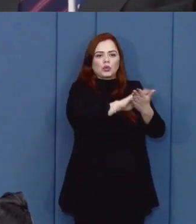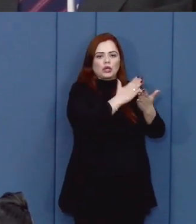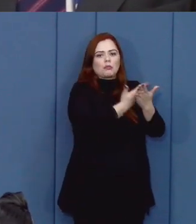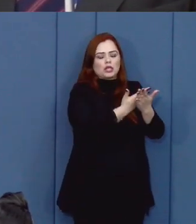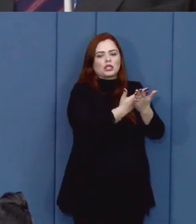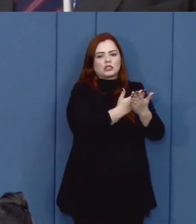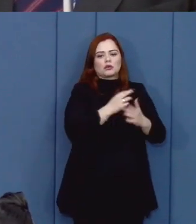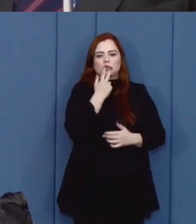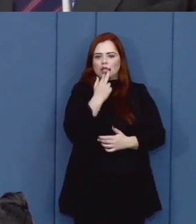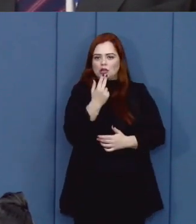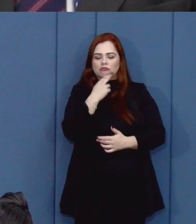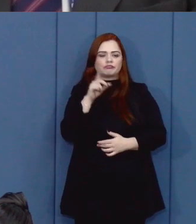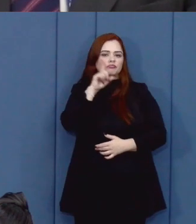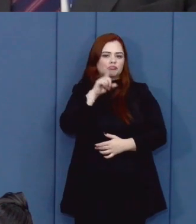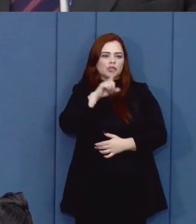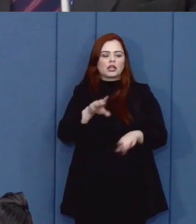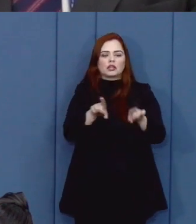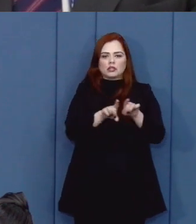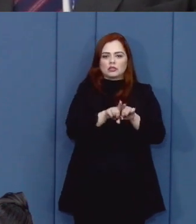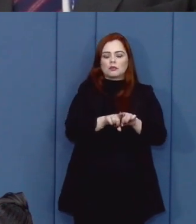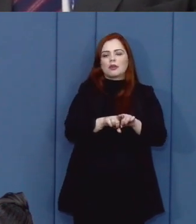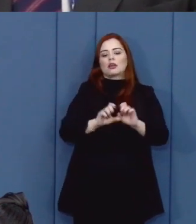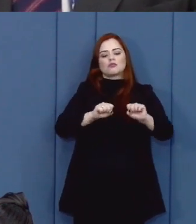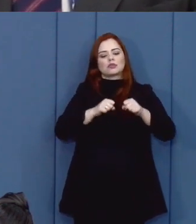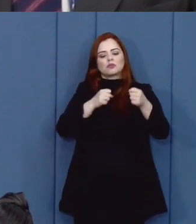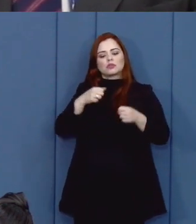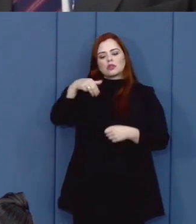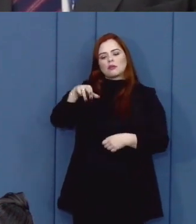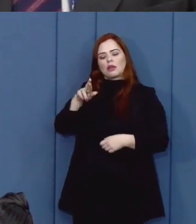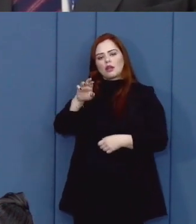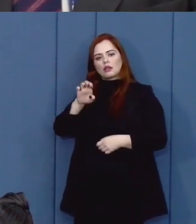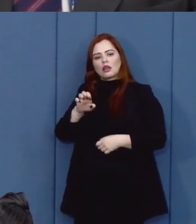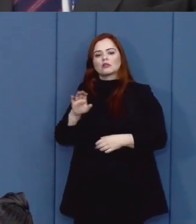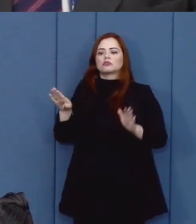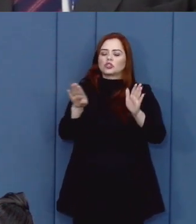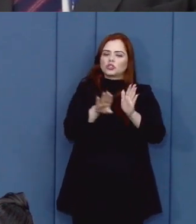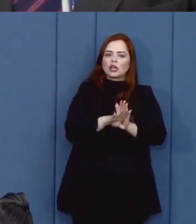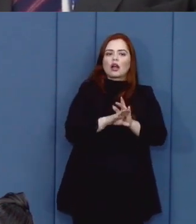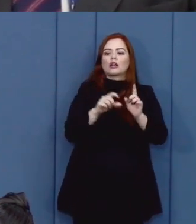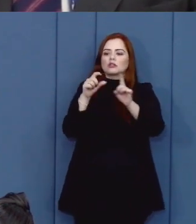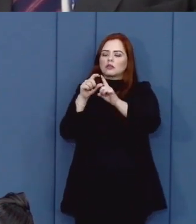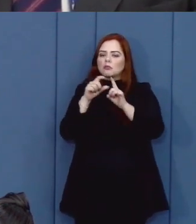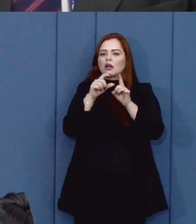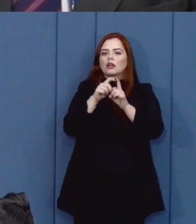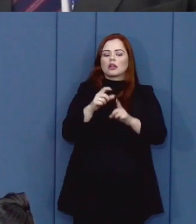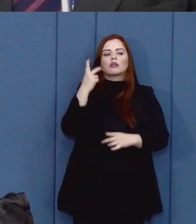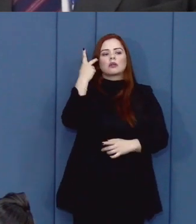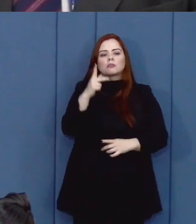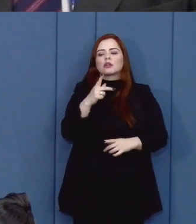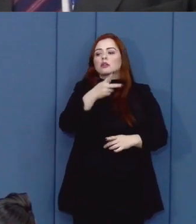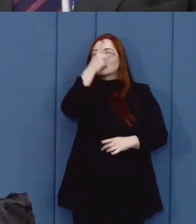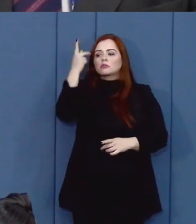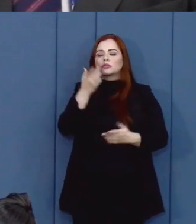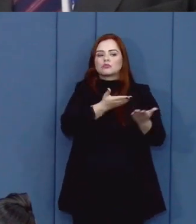Então, isso é parte do esforço do MRE em fazer chegar essa palavra para os